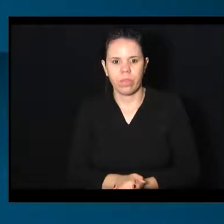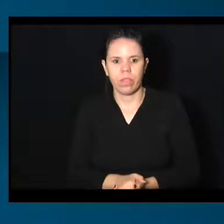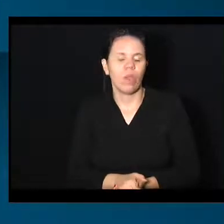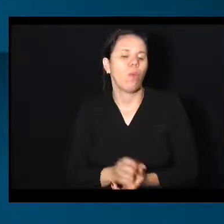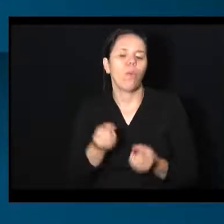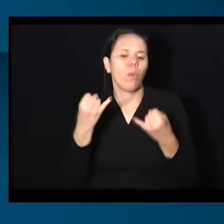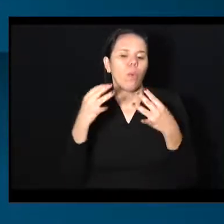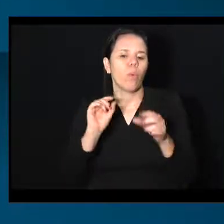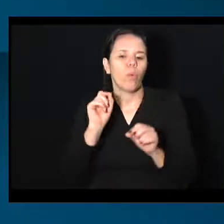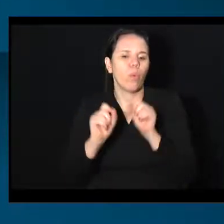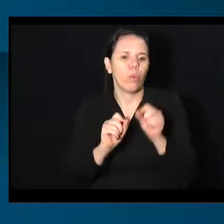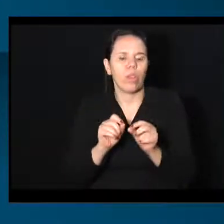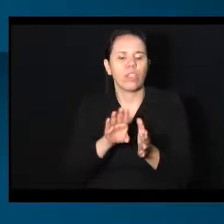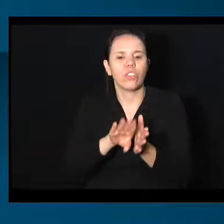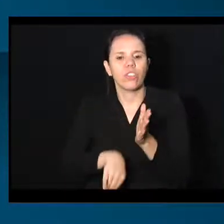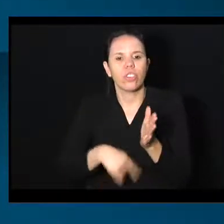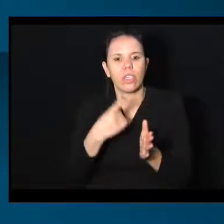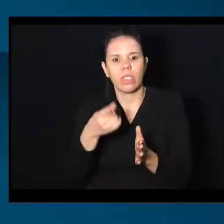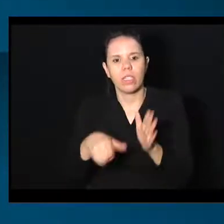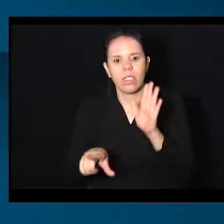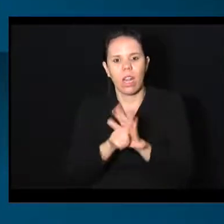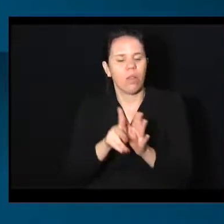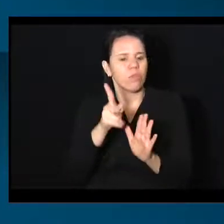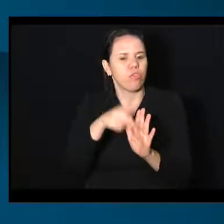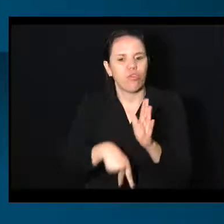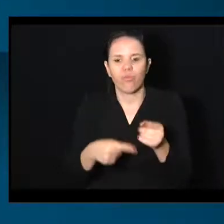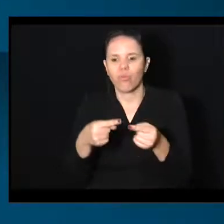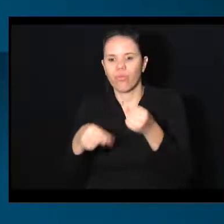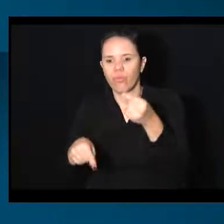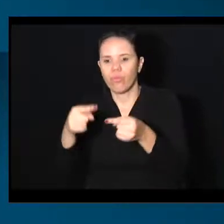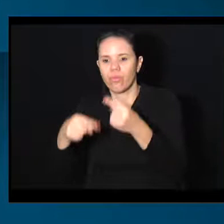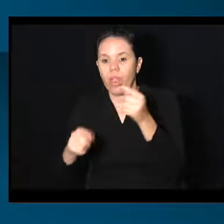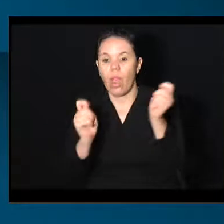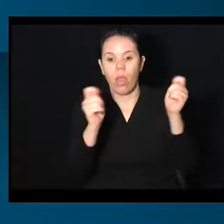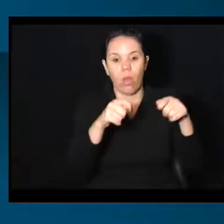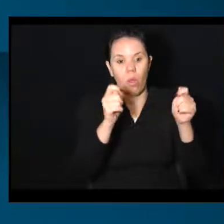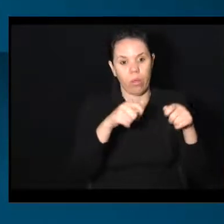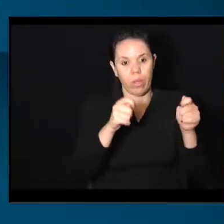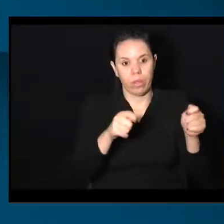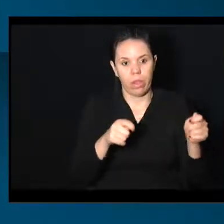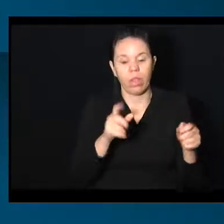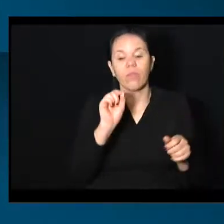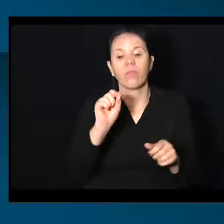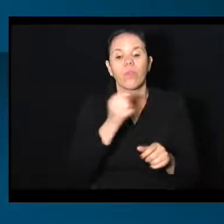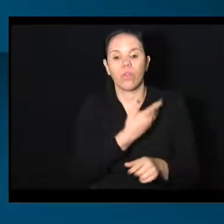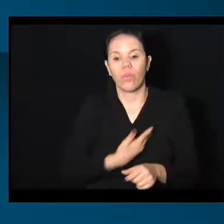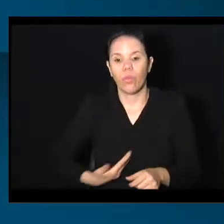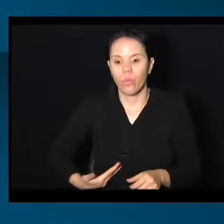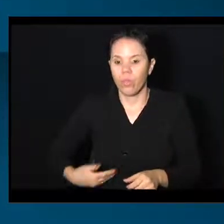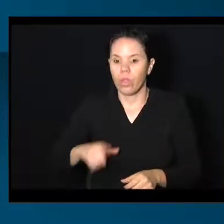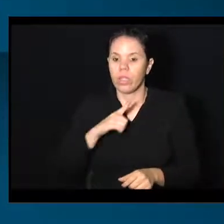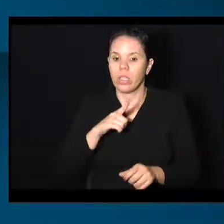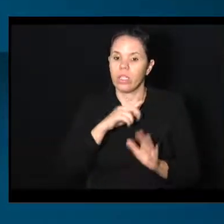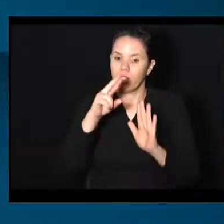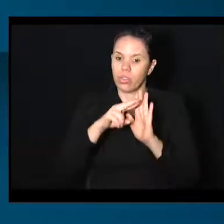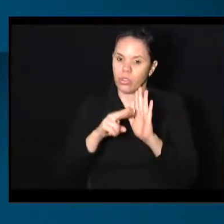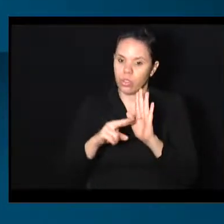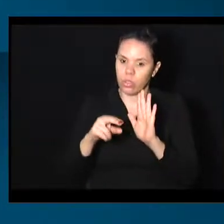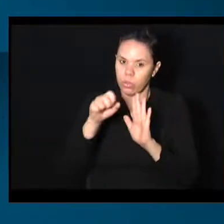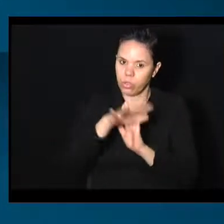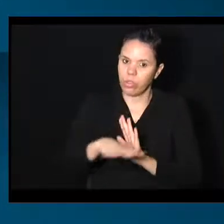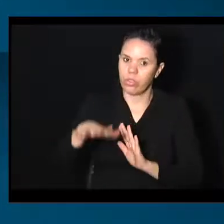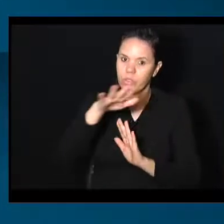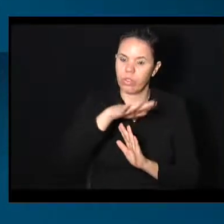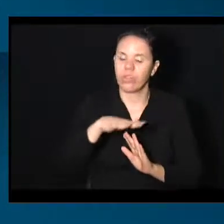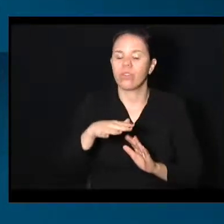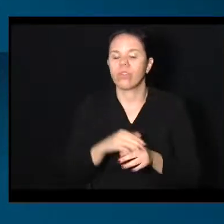do veto, o projeto é inconstitucional porque é de competência da União estabelecer normas gerais sobre matérias